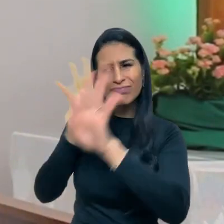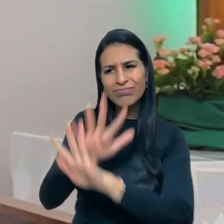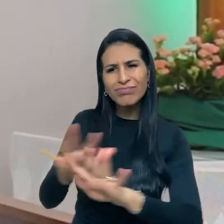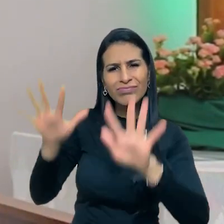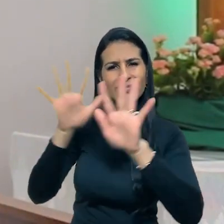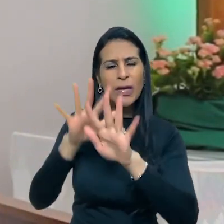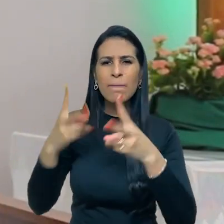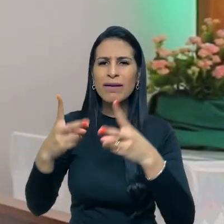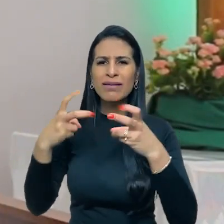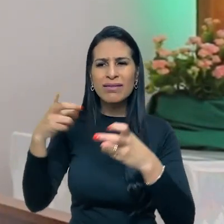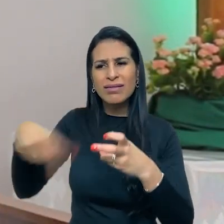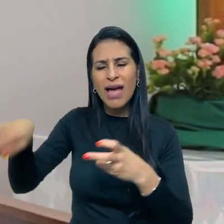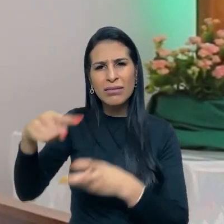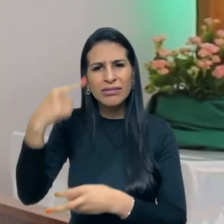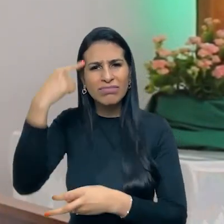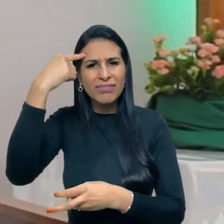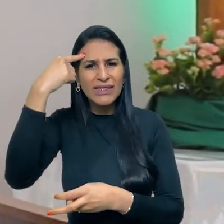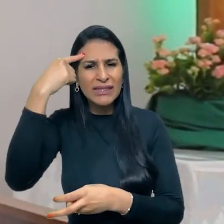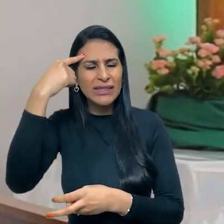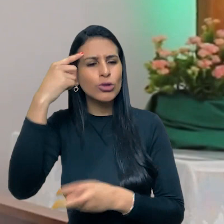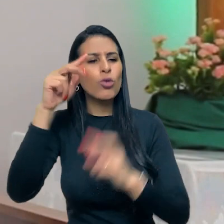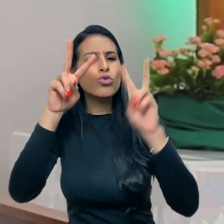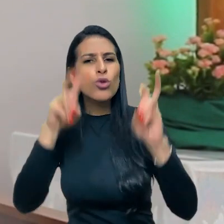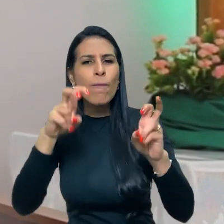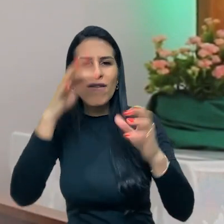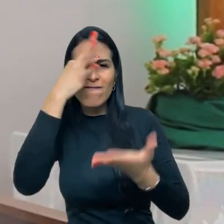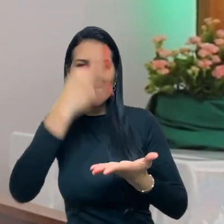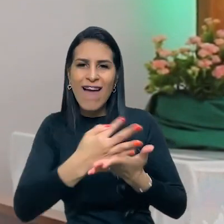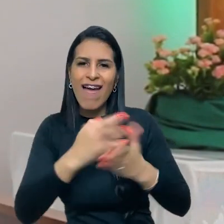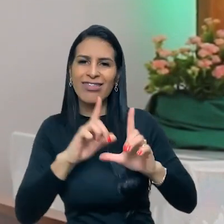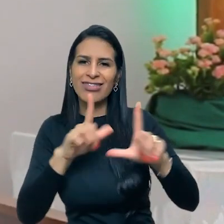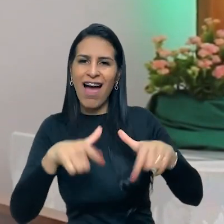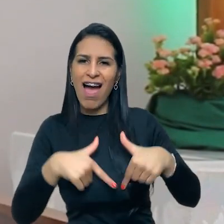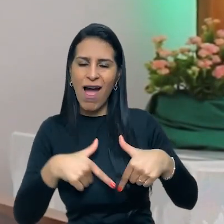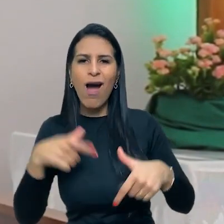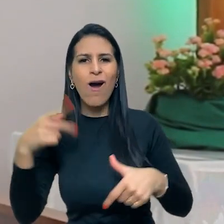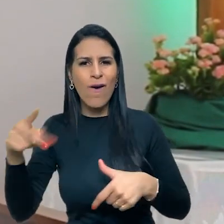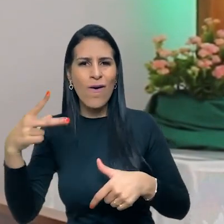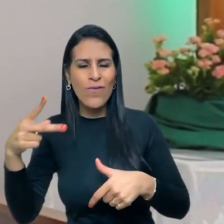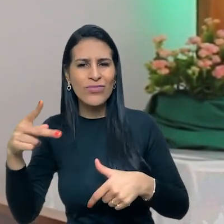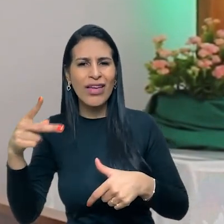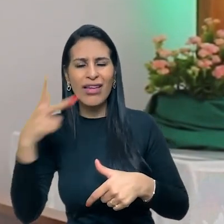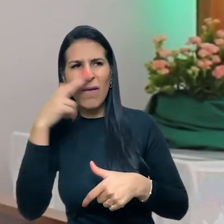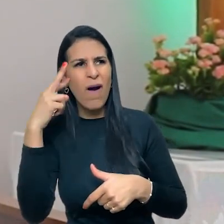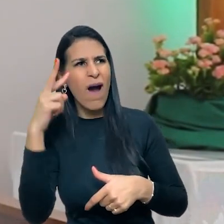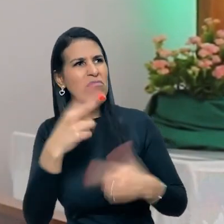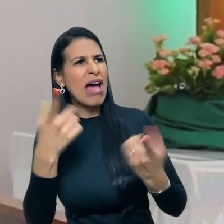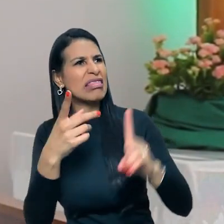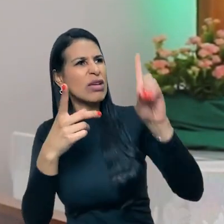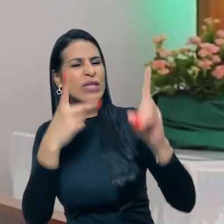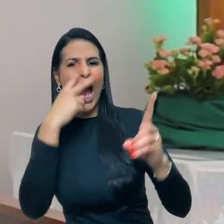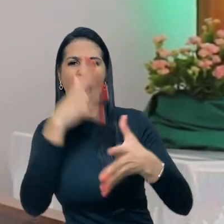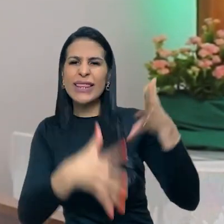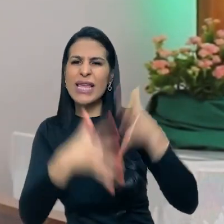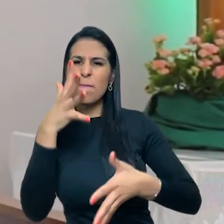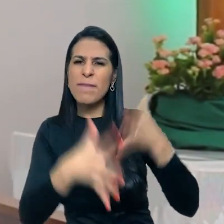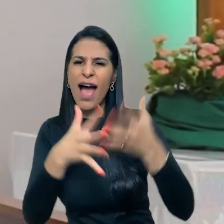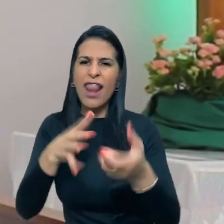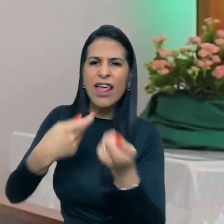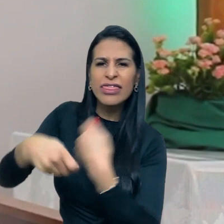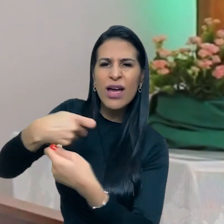mostra um desprezo ao culto, à fé de Israel. No fundo, Deus estava atrapalhando os